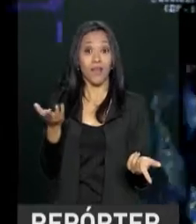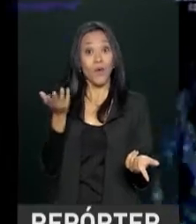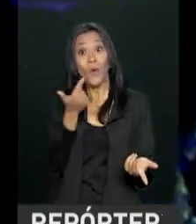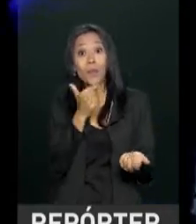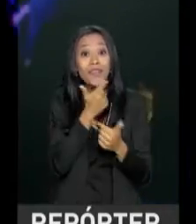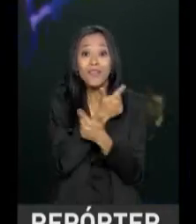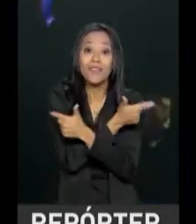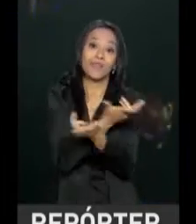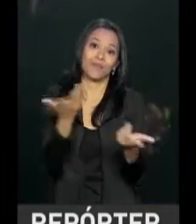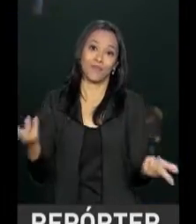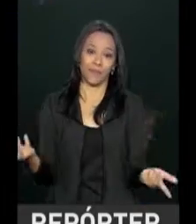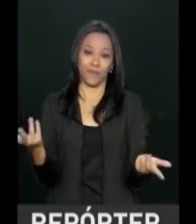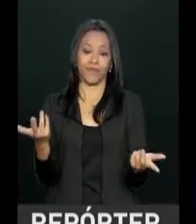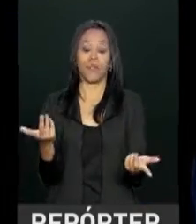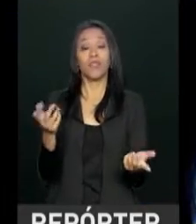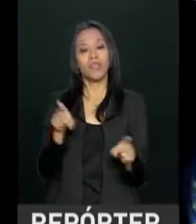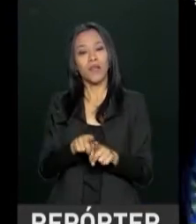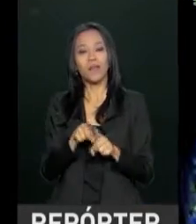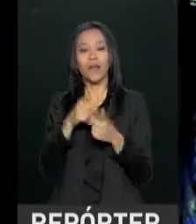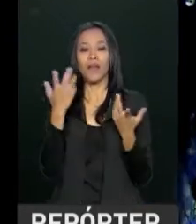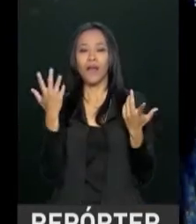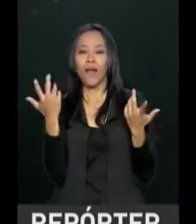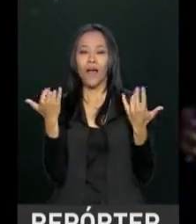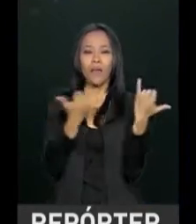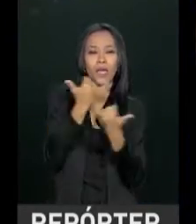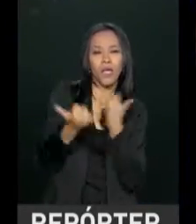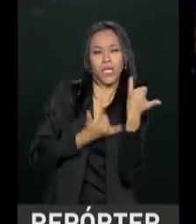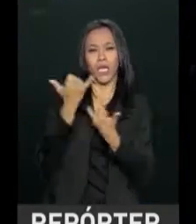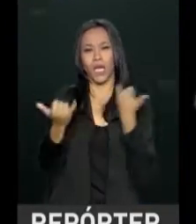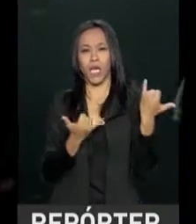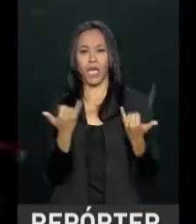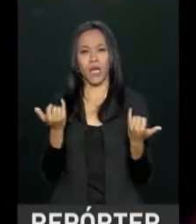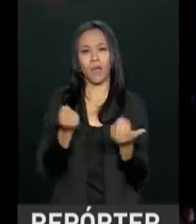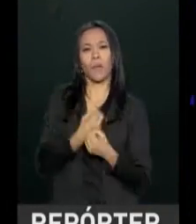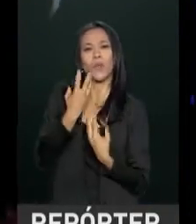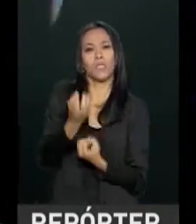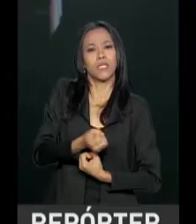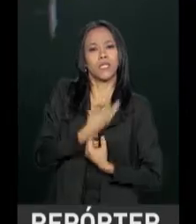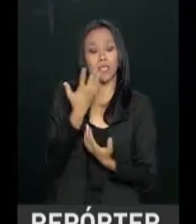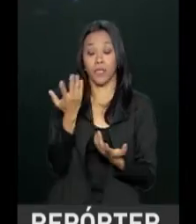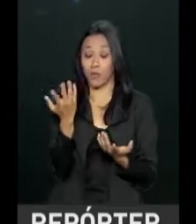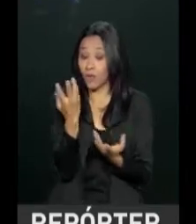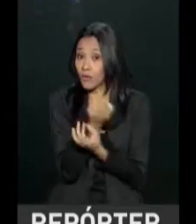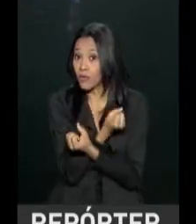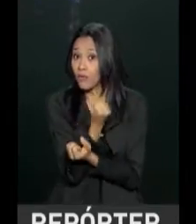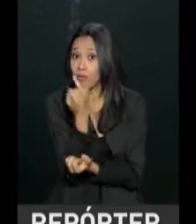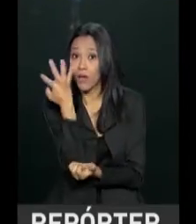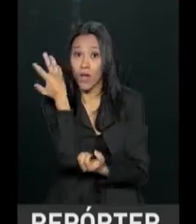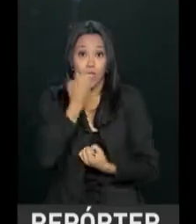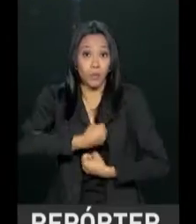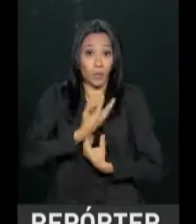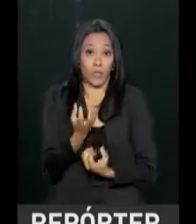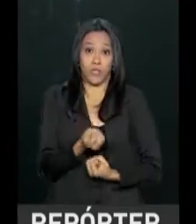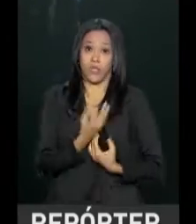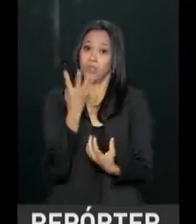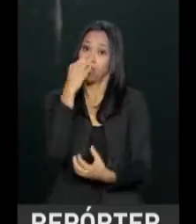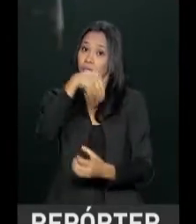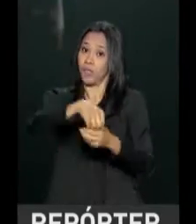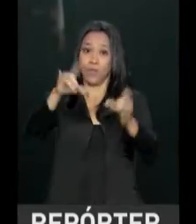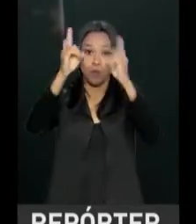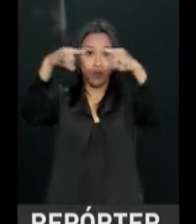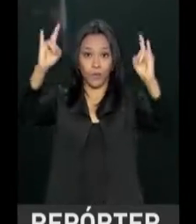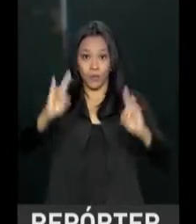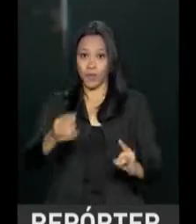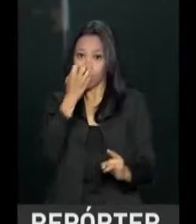do riso, né? E do lúdico e da poesia, que o circo ele é repleto de poesia. E o riso vem muito disso